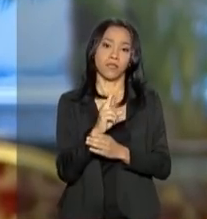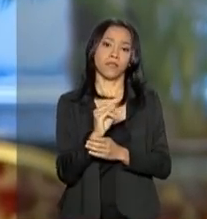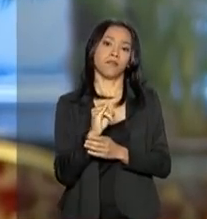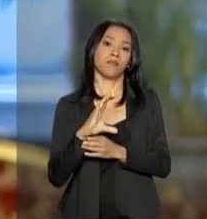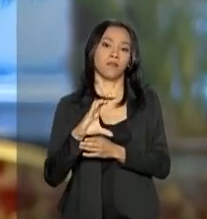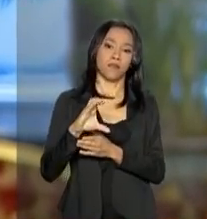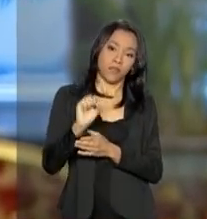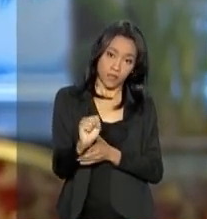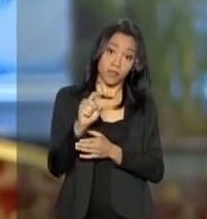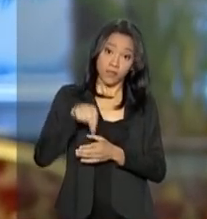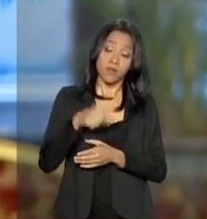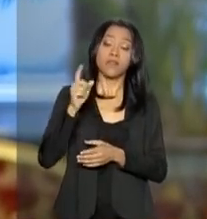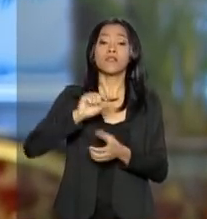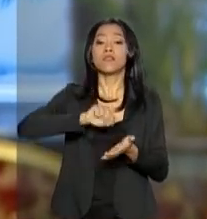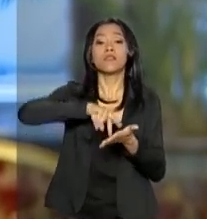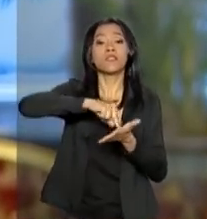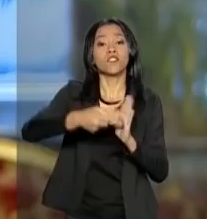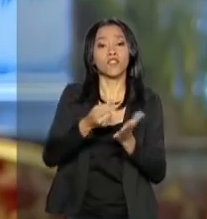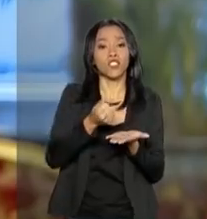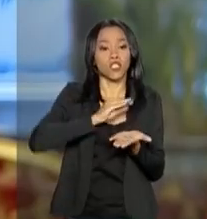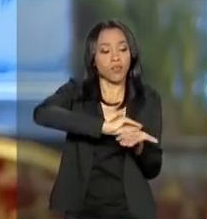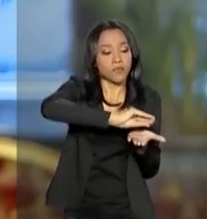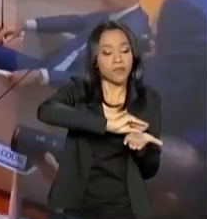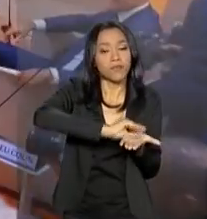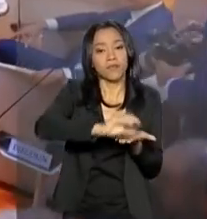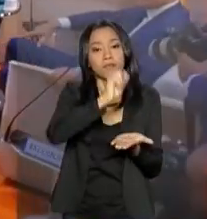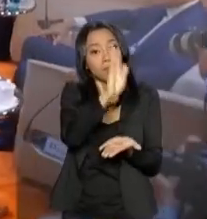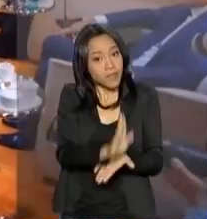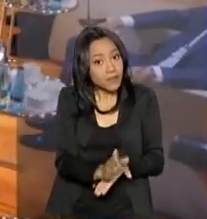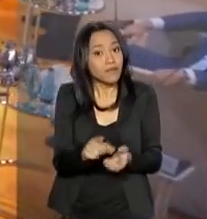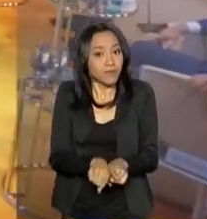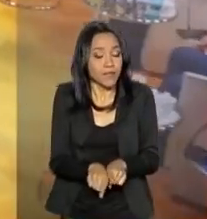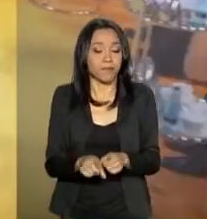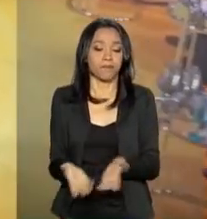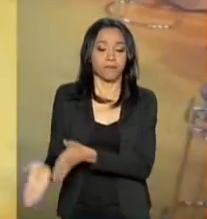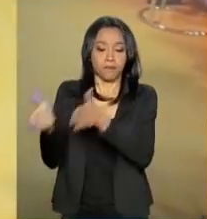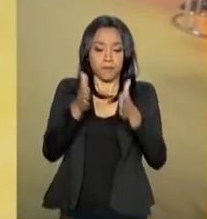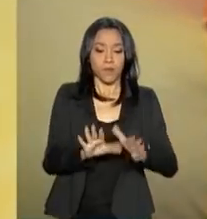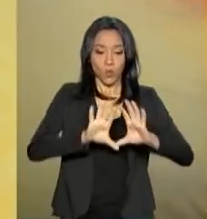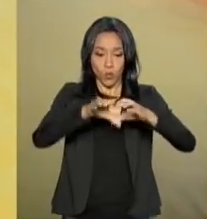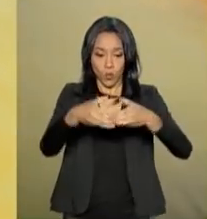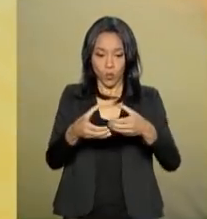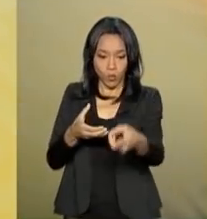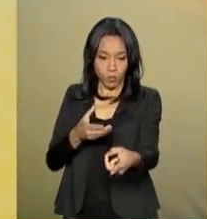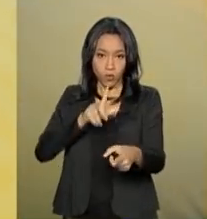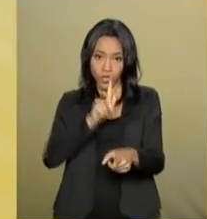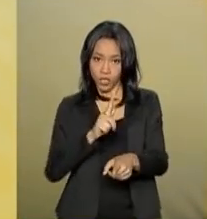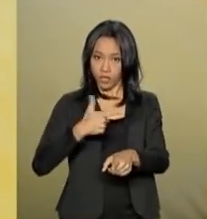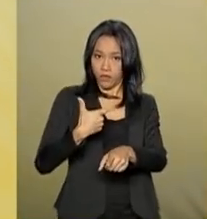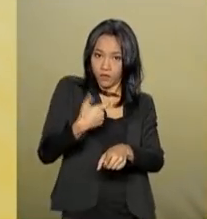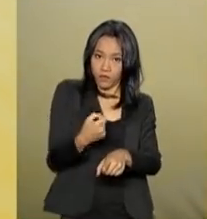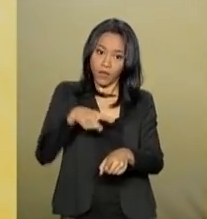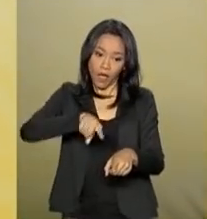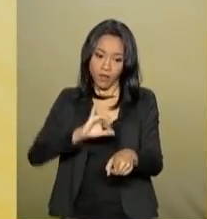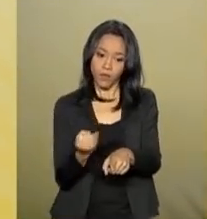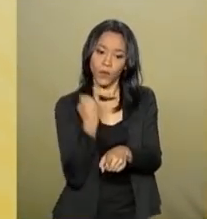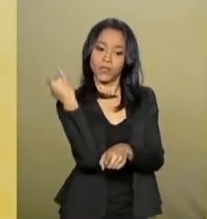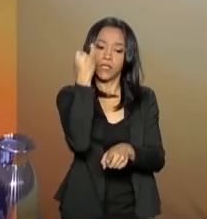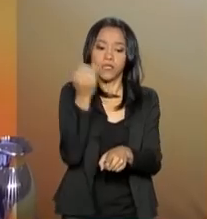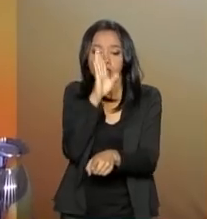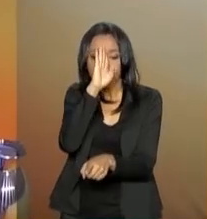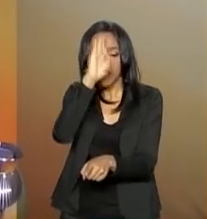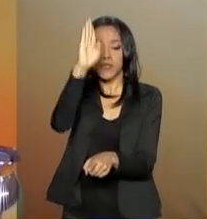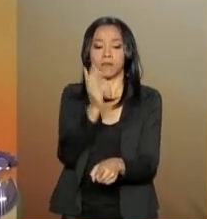significam financiamentos para vários Empreendimentos brasileiros o G20 tem importância Central para o Brasil reúne as